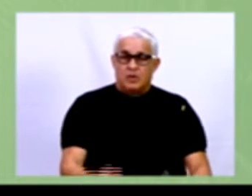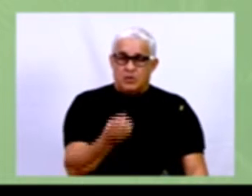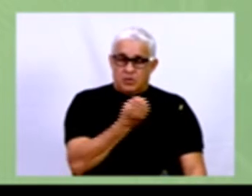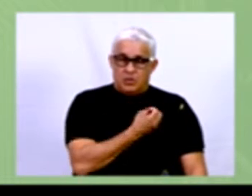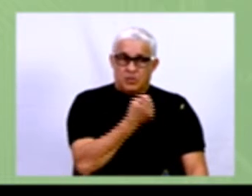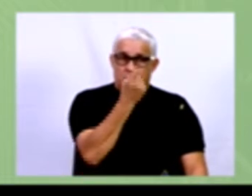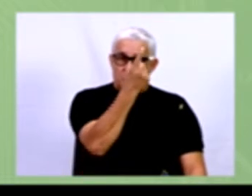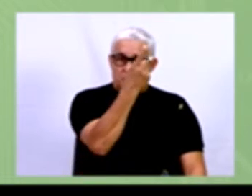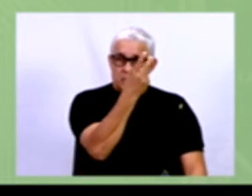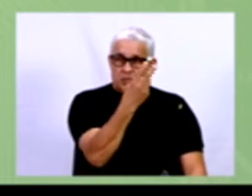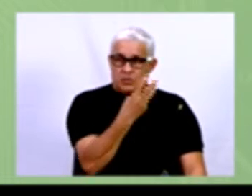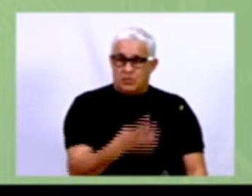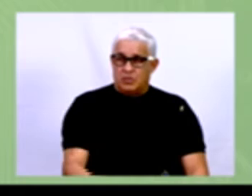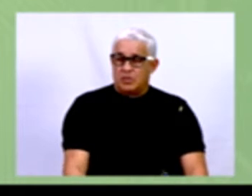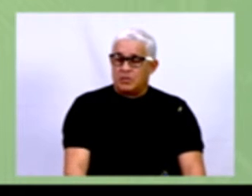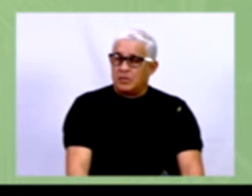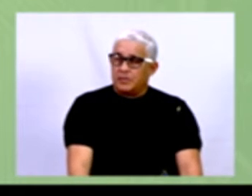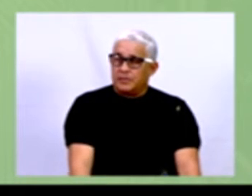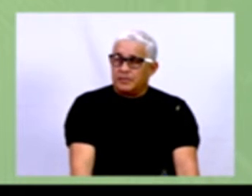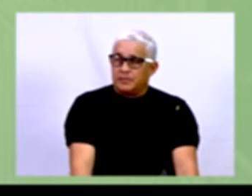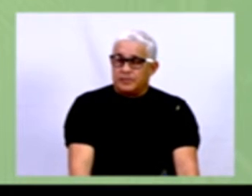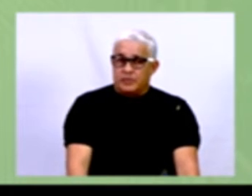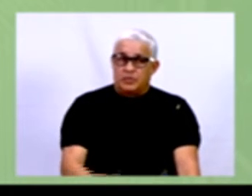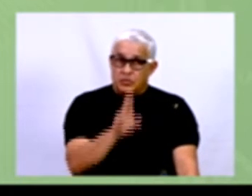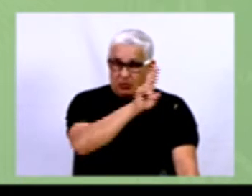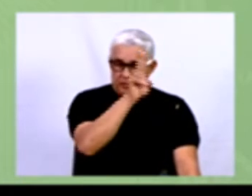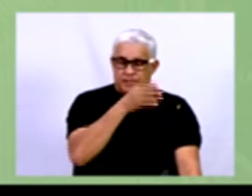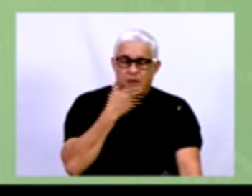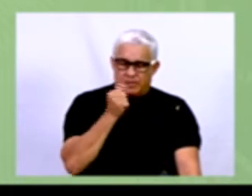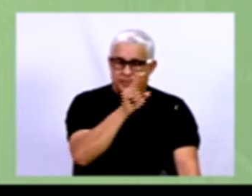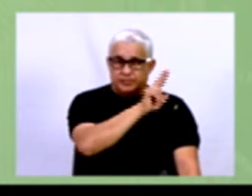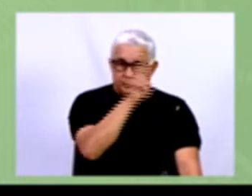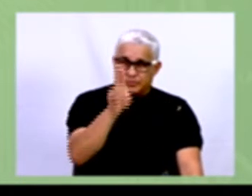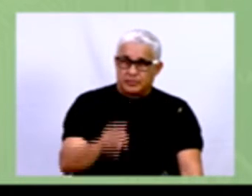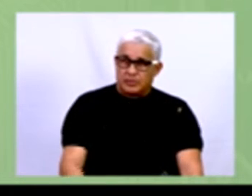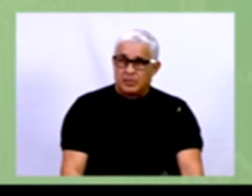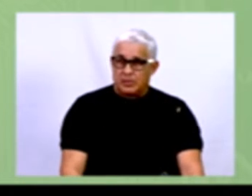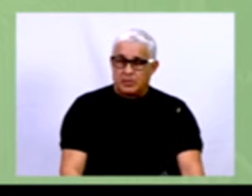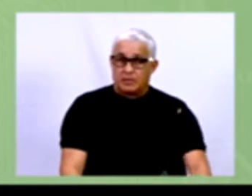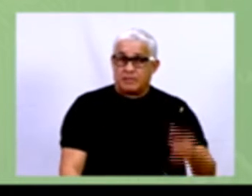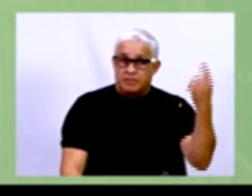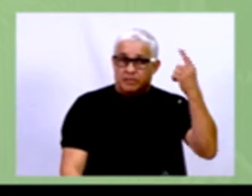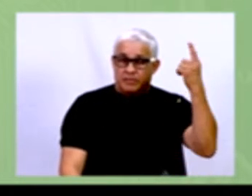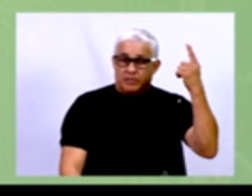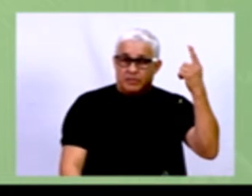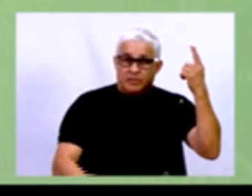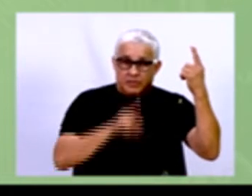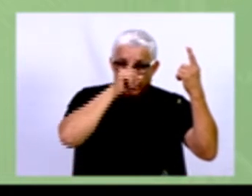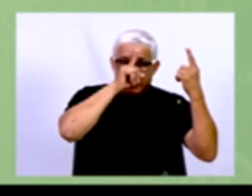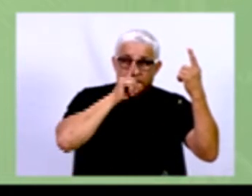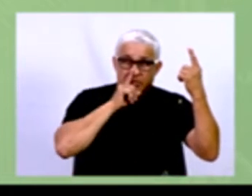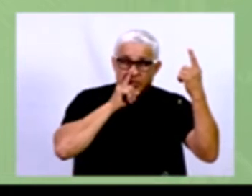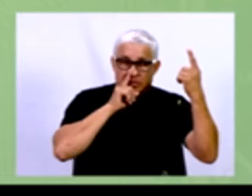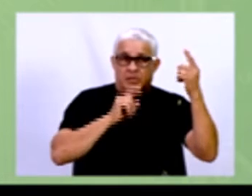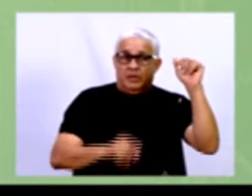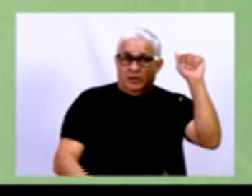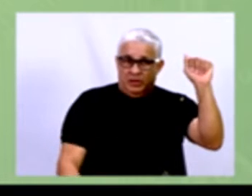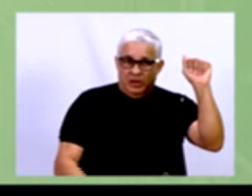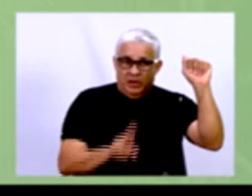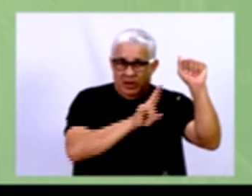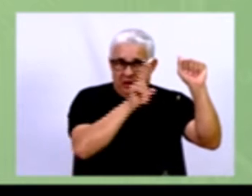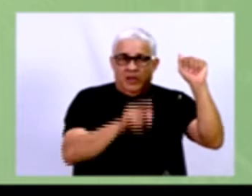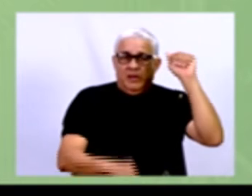melhor, eu vou dar nomes. Eu vou chamar o primeiro fluxo amarelo de fluxo A.